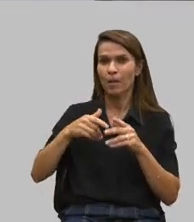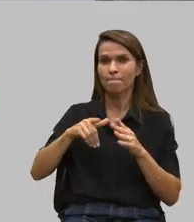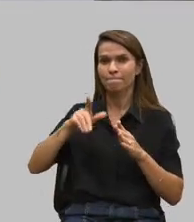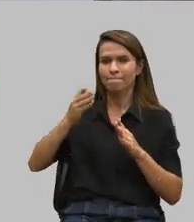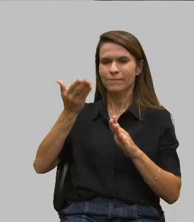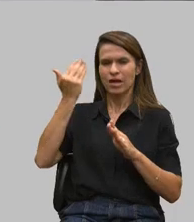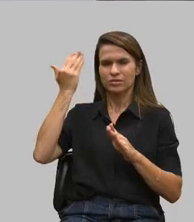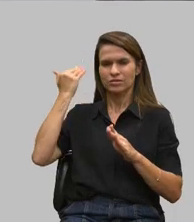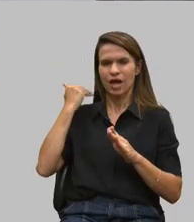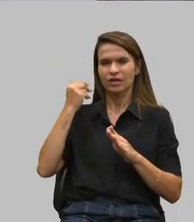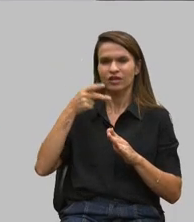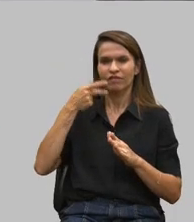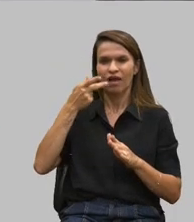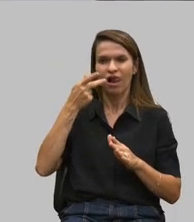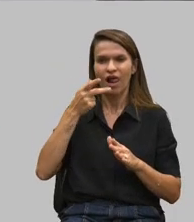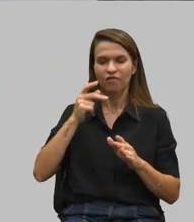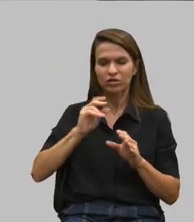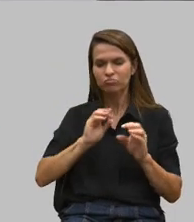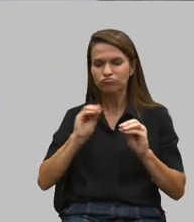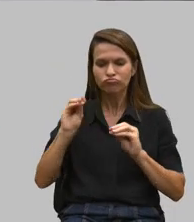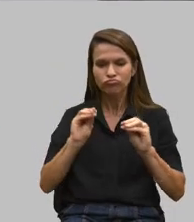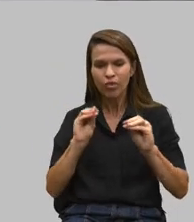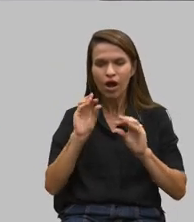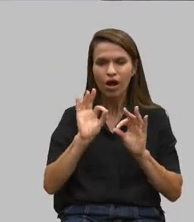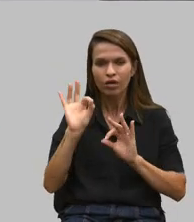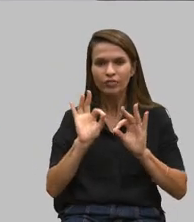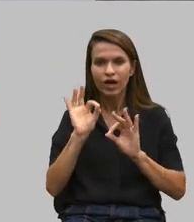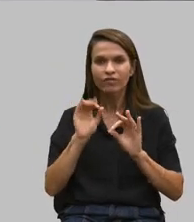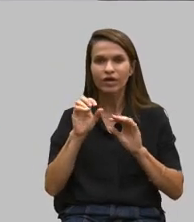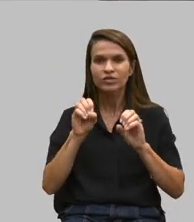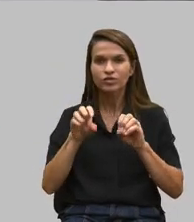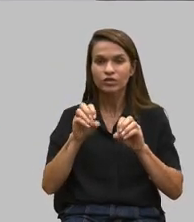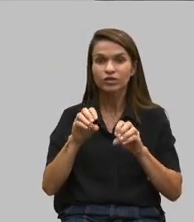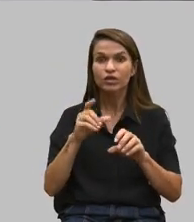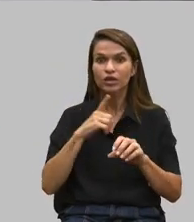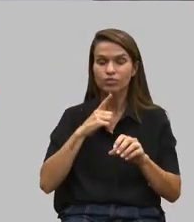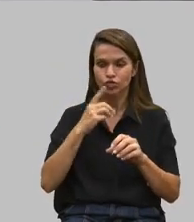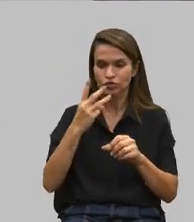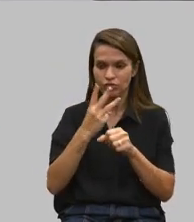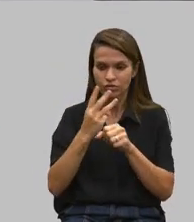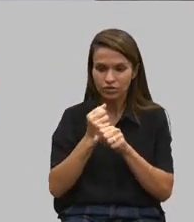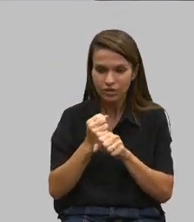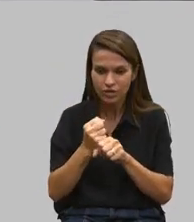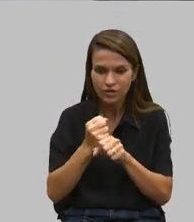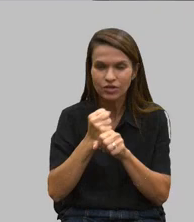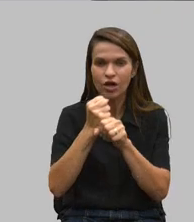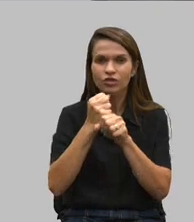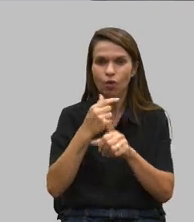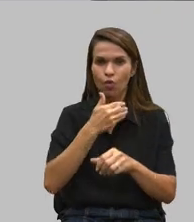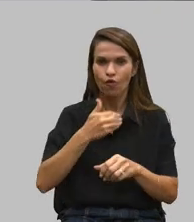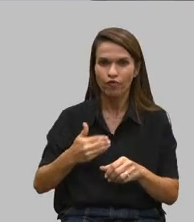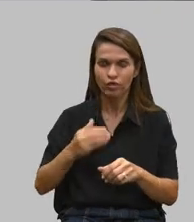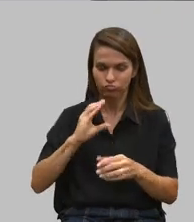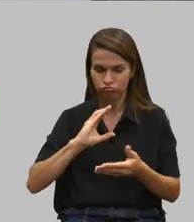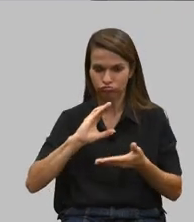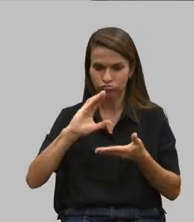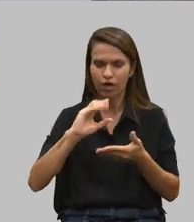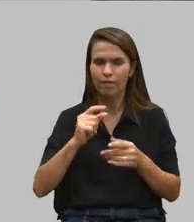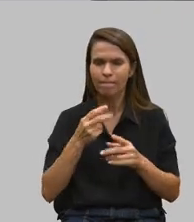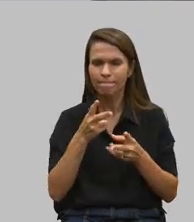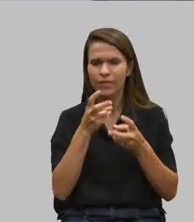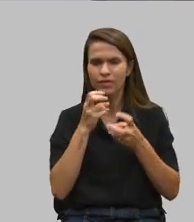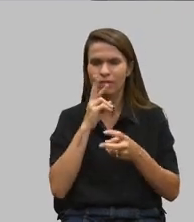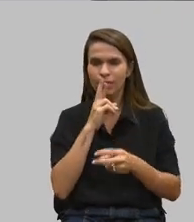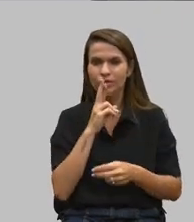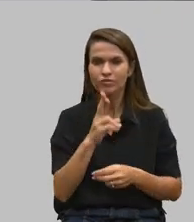falava que investia na educação a gente tem nos últimos TRS anos de fato um governo que investe e de fato um resultado através